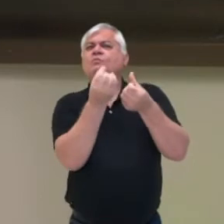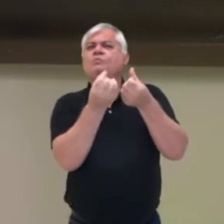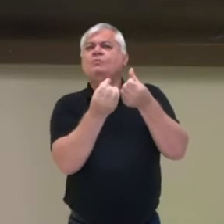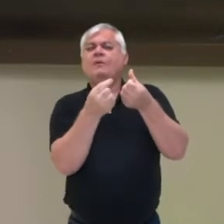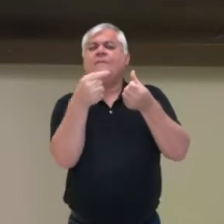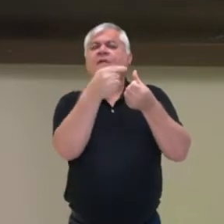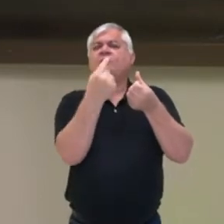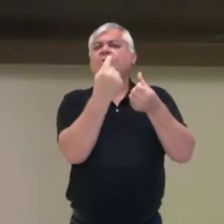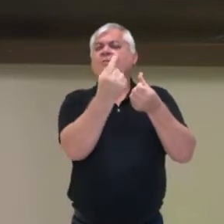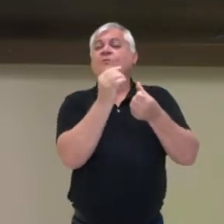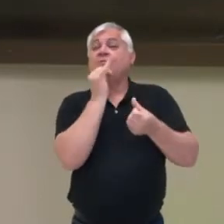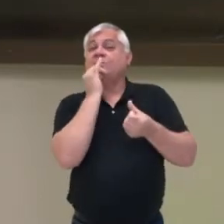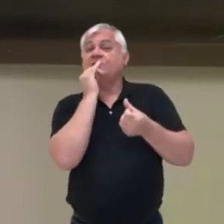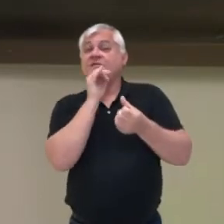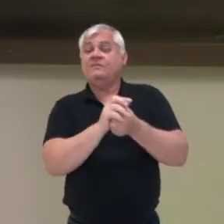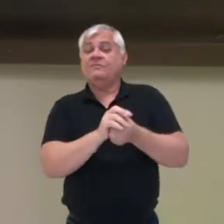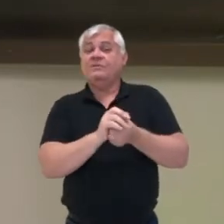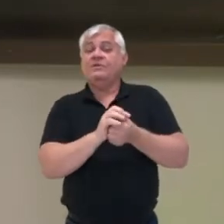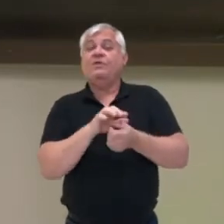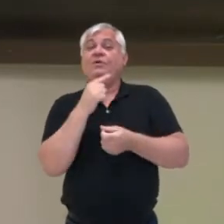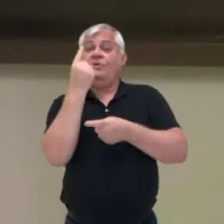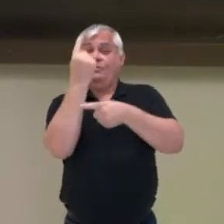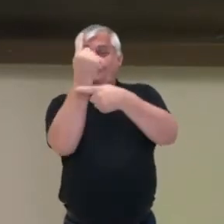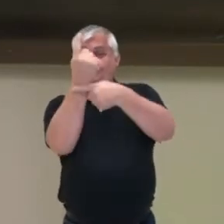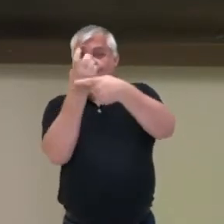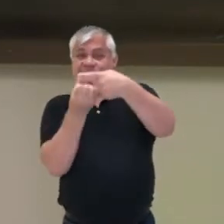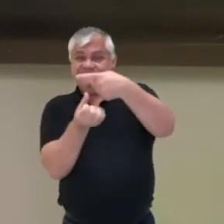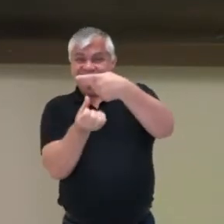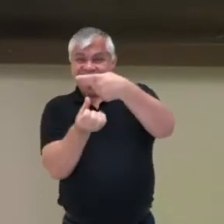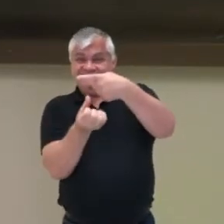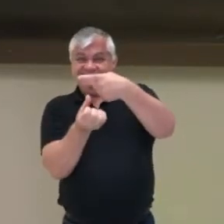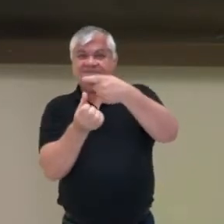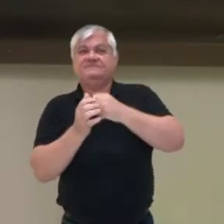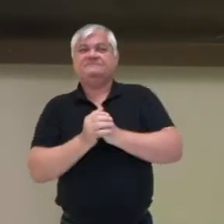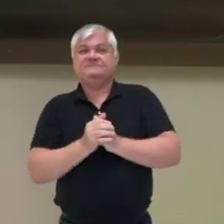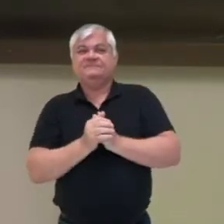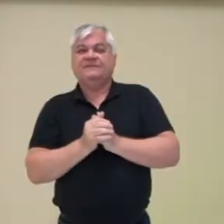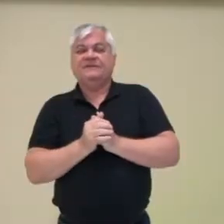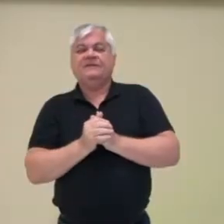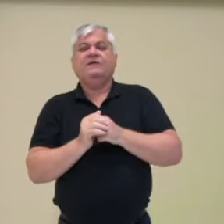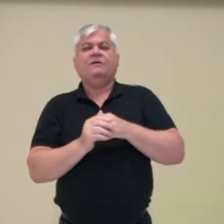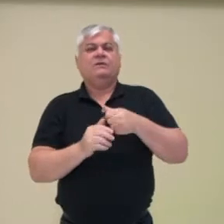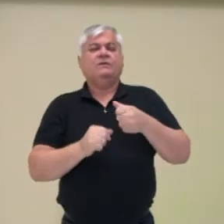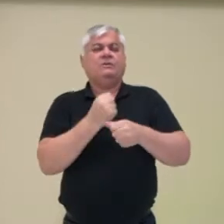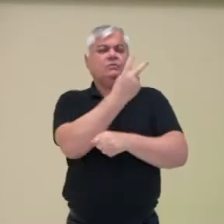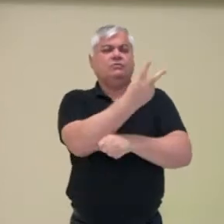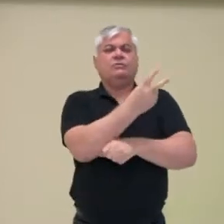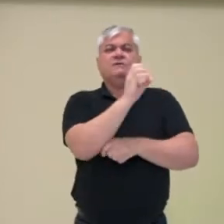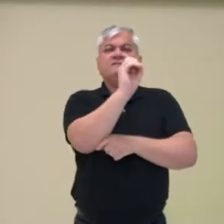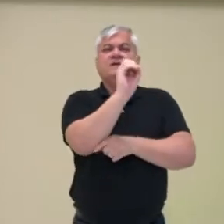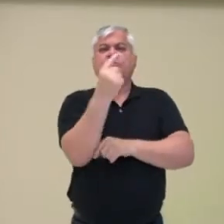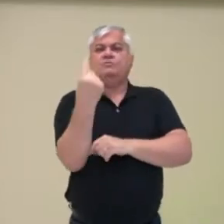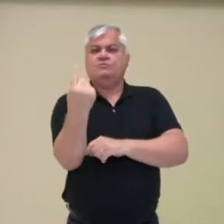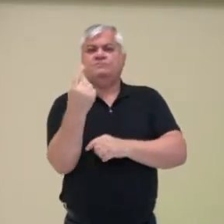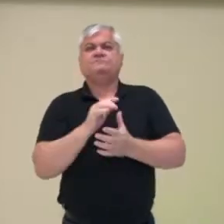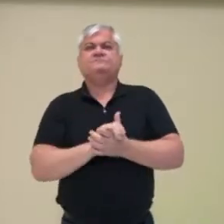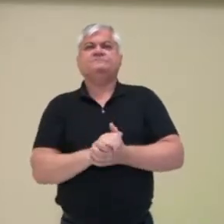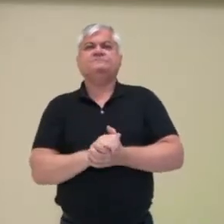O inverso de 6 é 1 sobre 6. 2 elevado na 0 é 1.